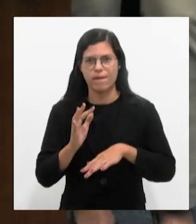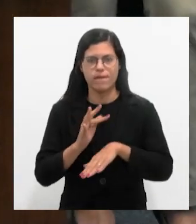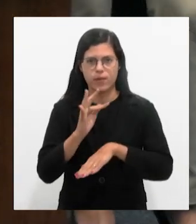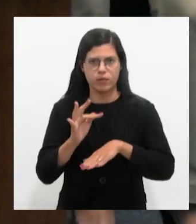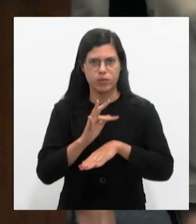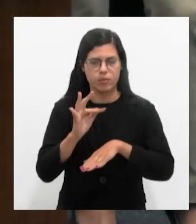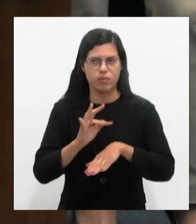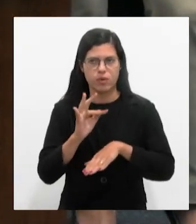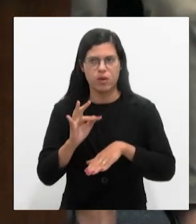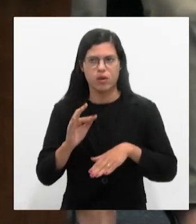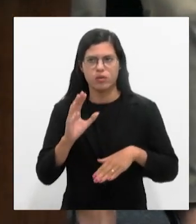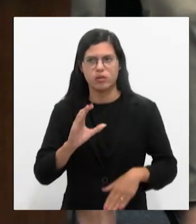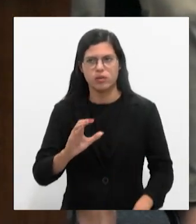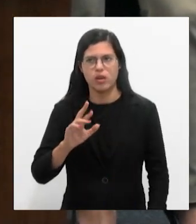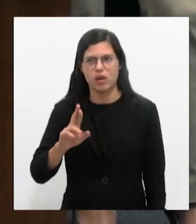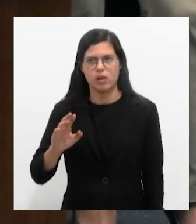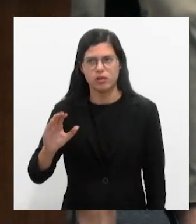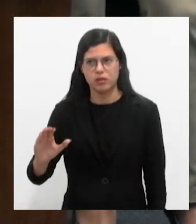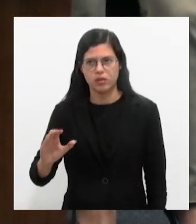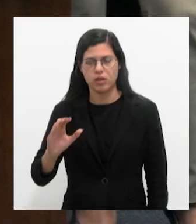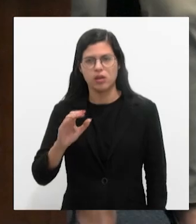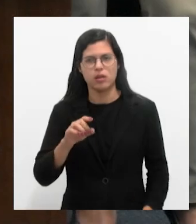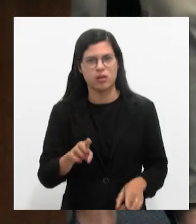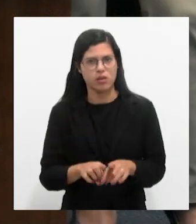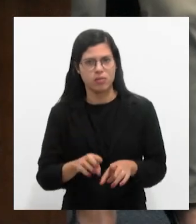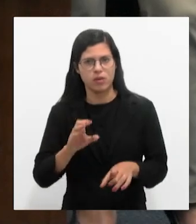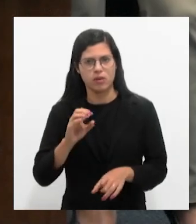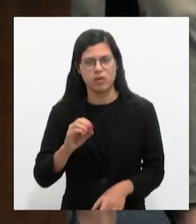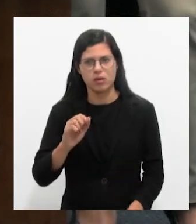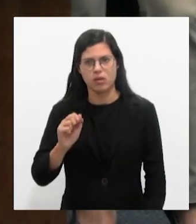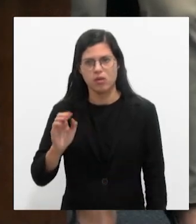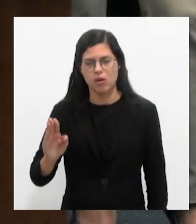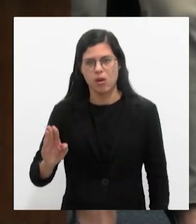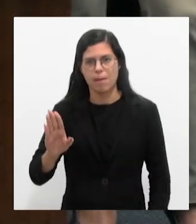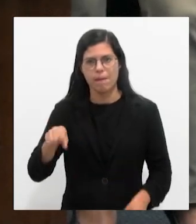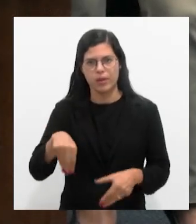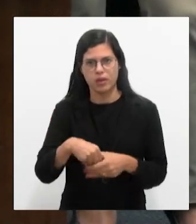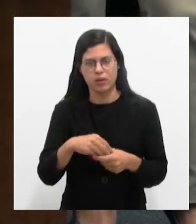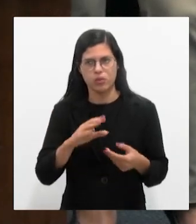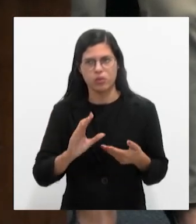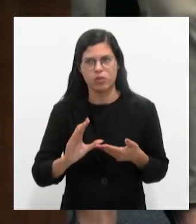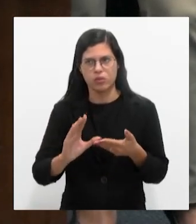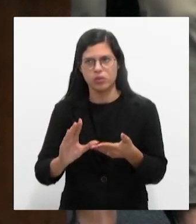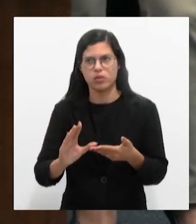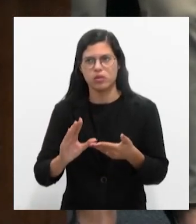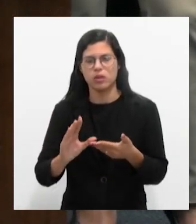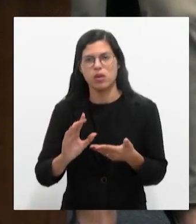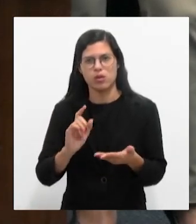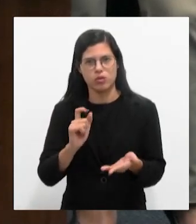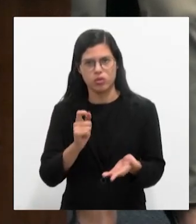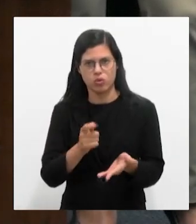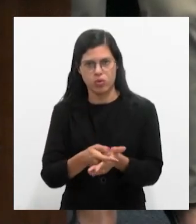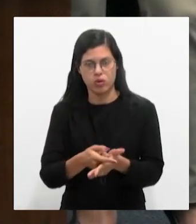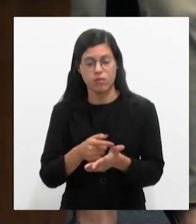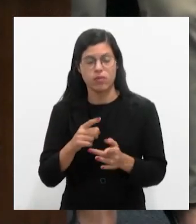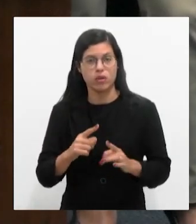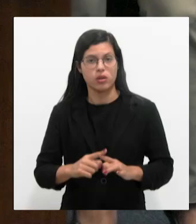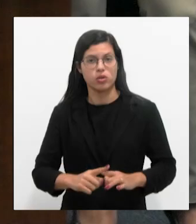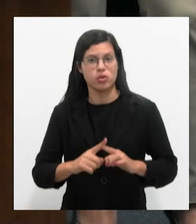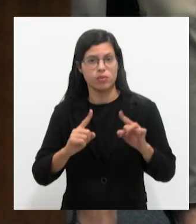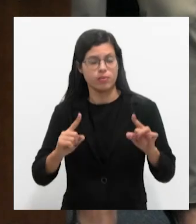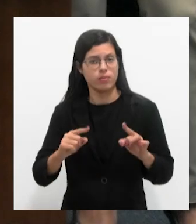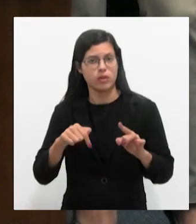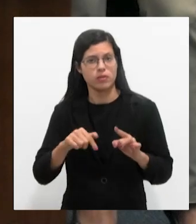do CRC e da OAB no Conselho de Contribuintes, mas é um ganho que vai